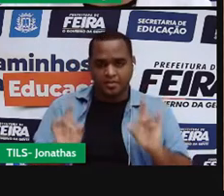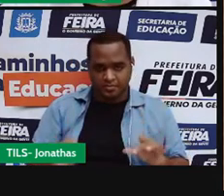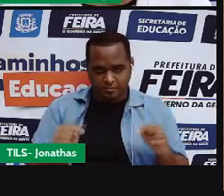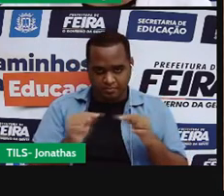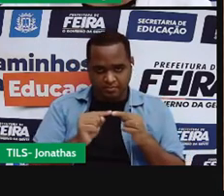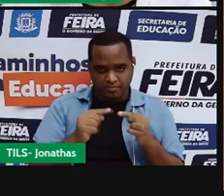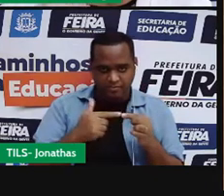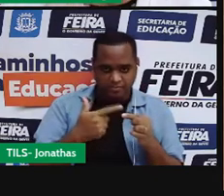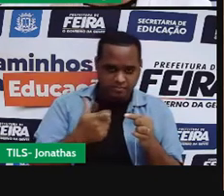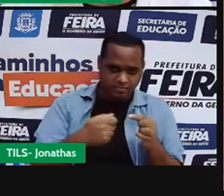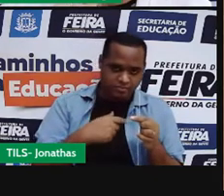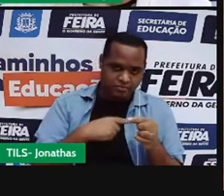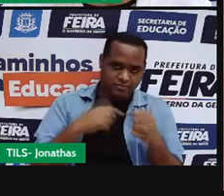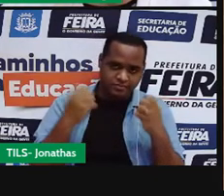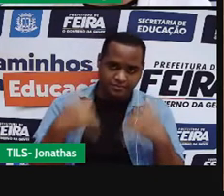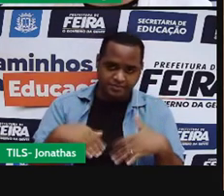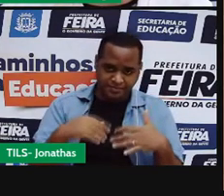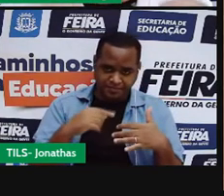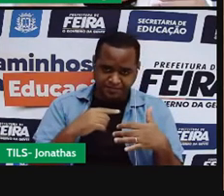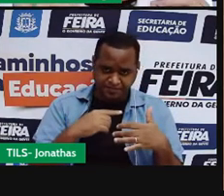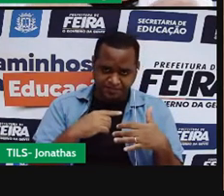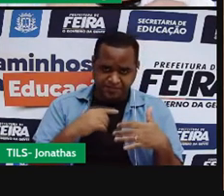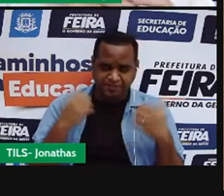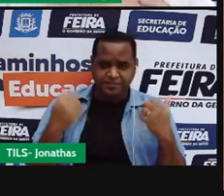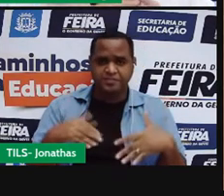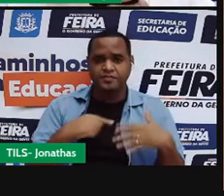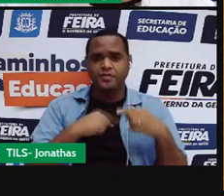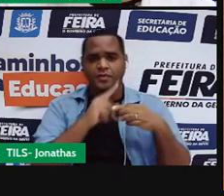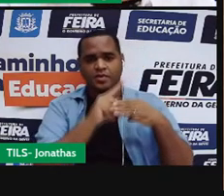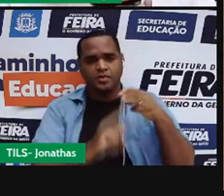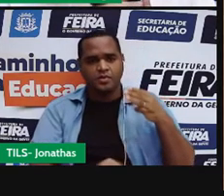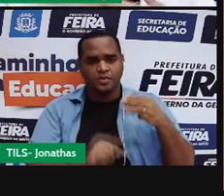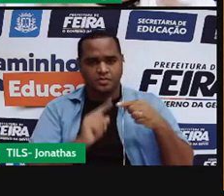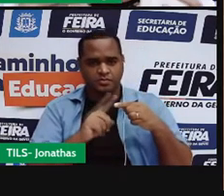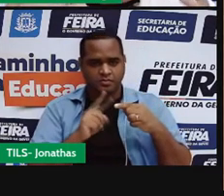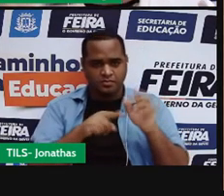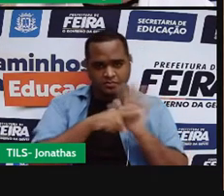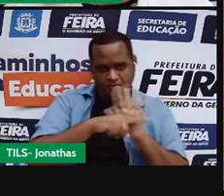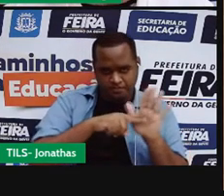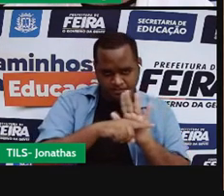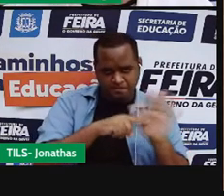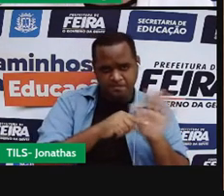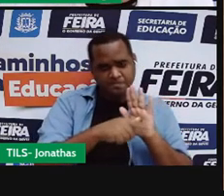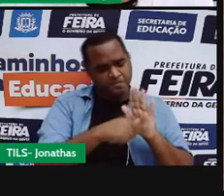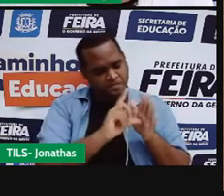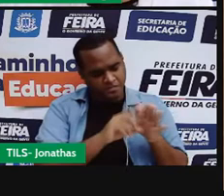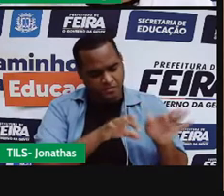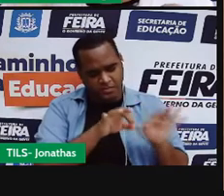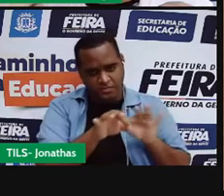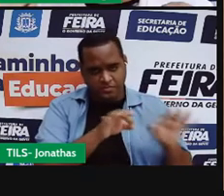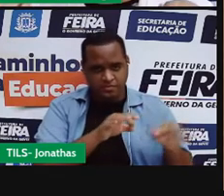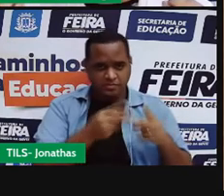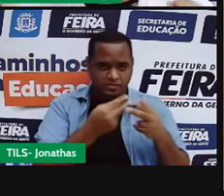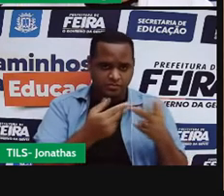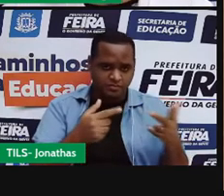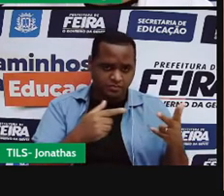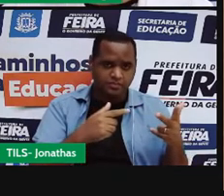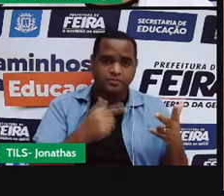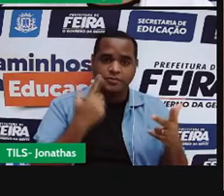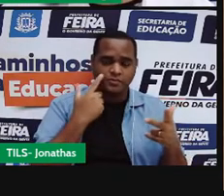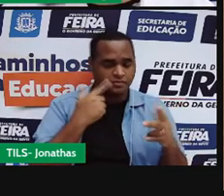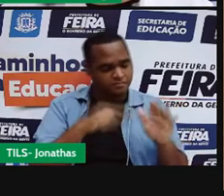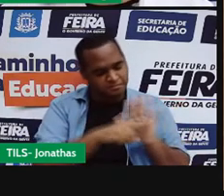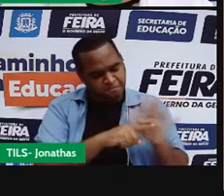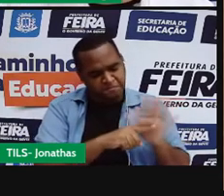de vacinas. No primeiro estágio, eles vão fazer uma pesquisa inicial, vão analisar as características